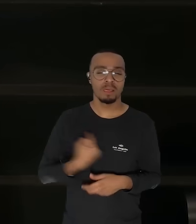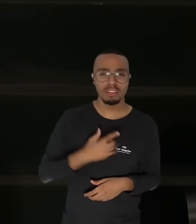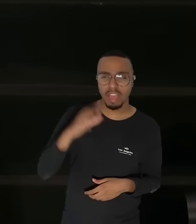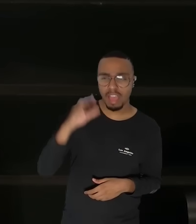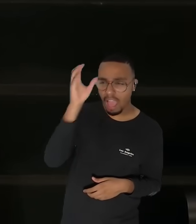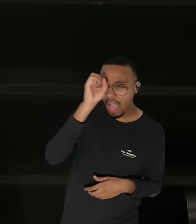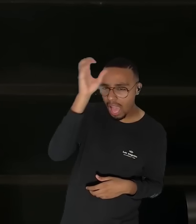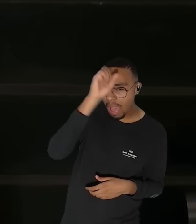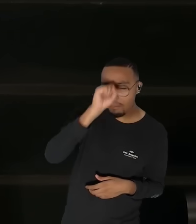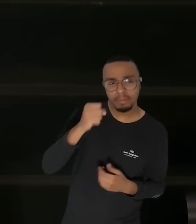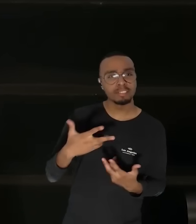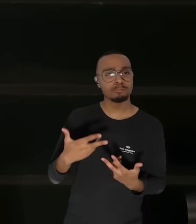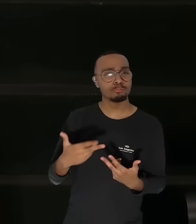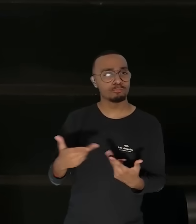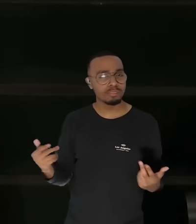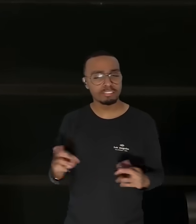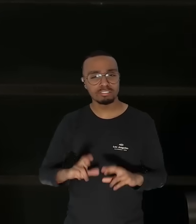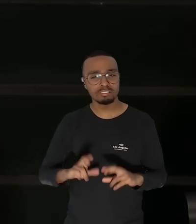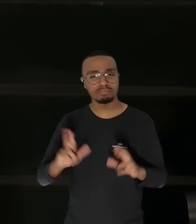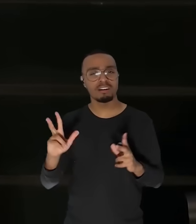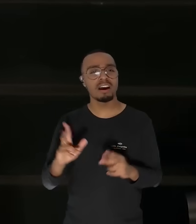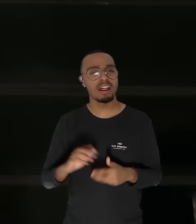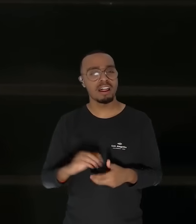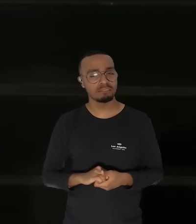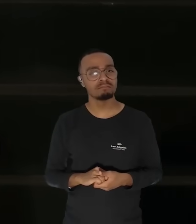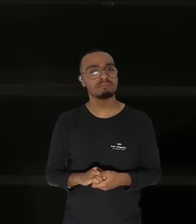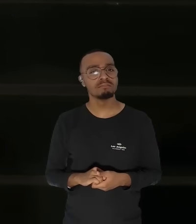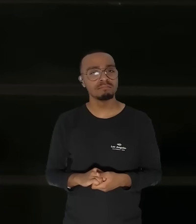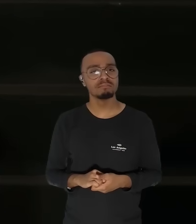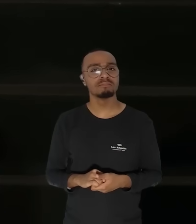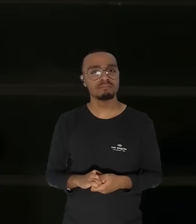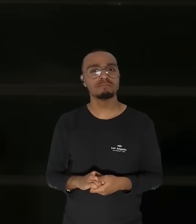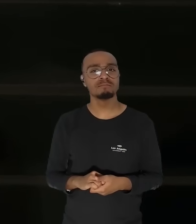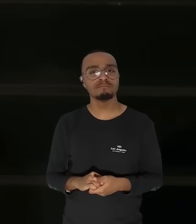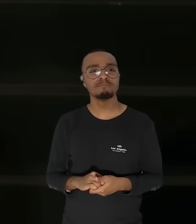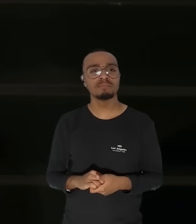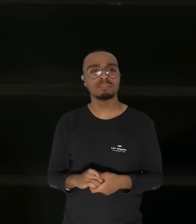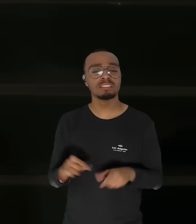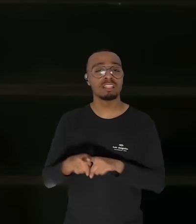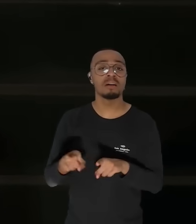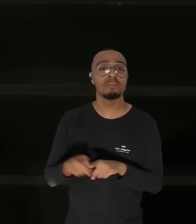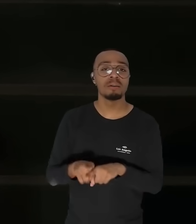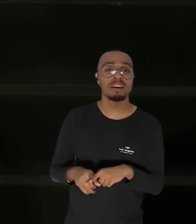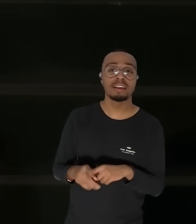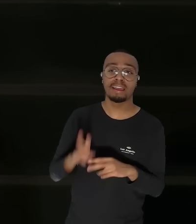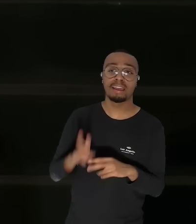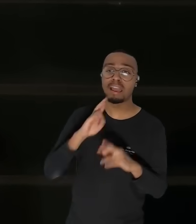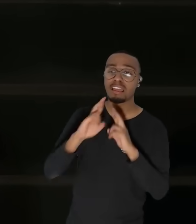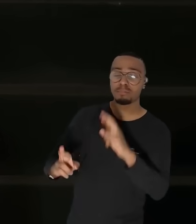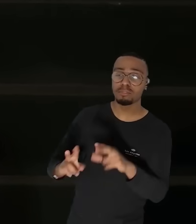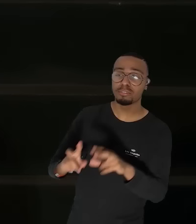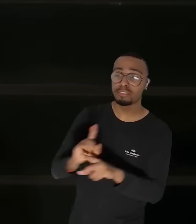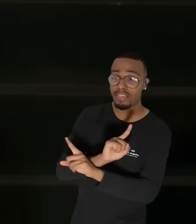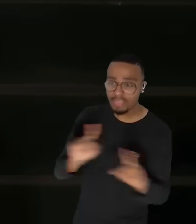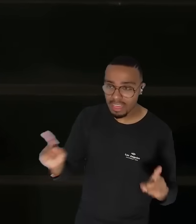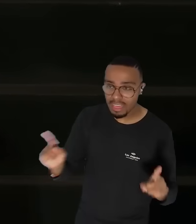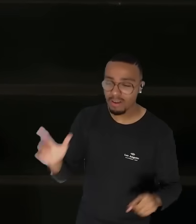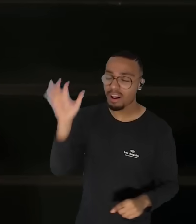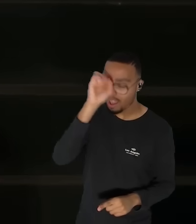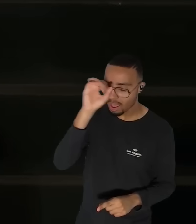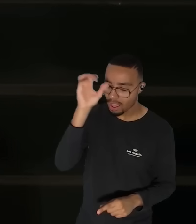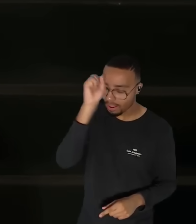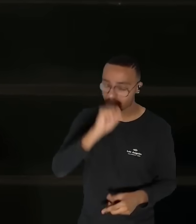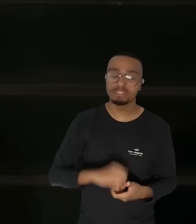fazer papel de idiota na tempestade, a gente aprende a falar não para aquilo que não deve na tempestade.